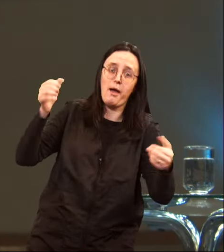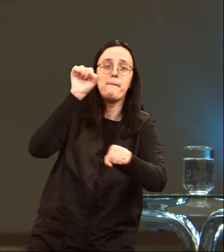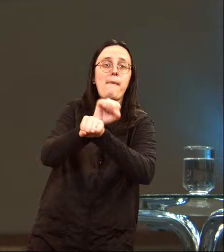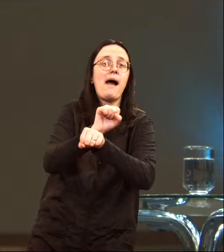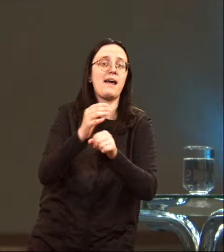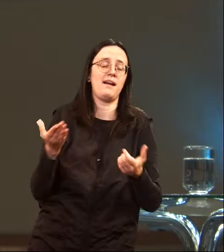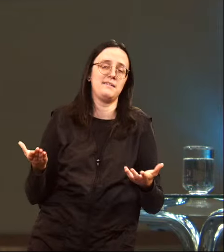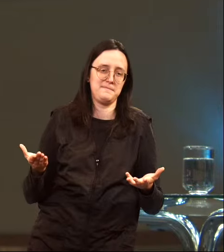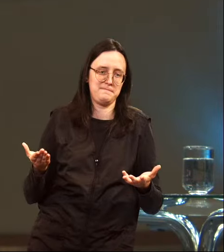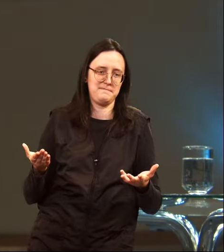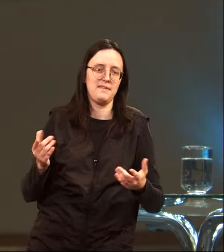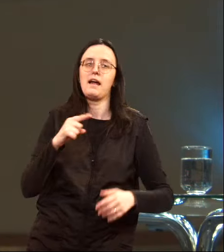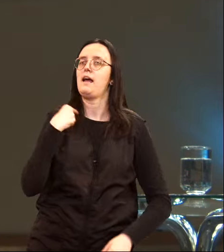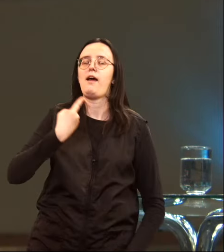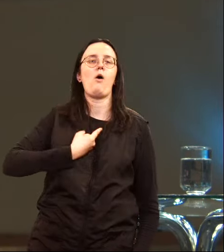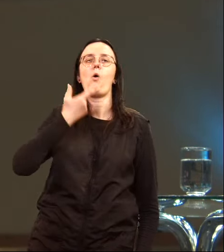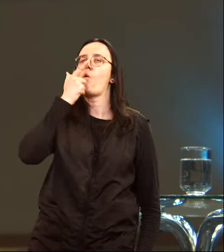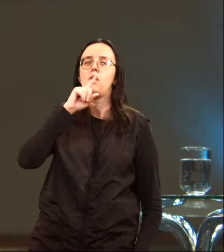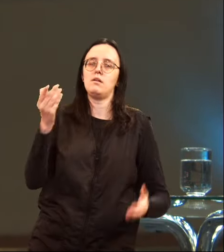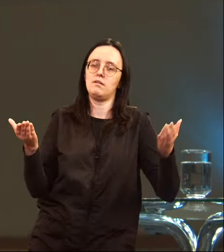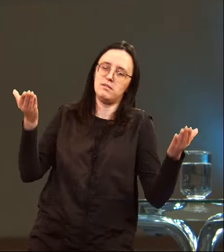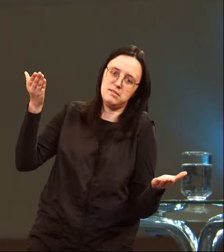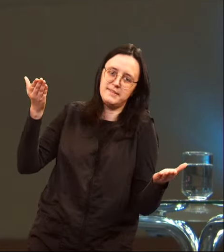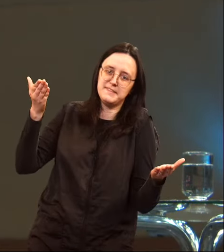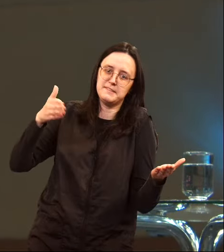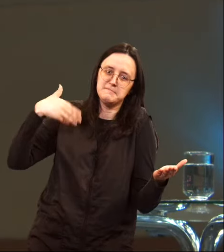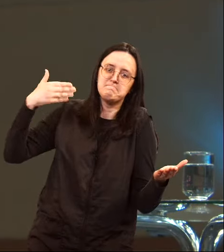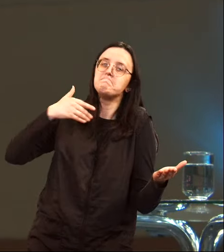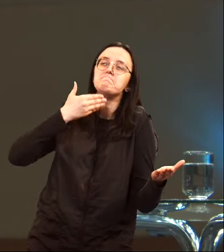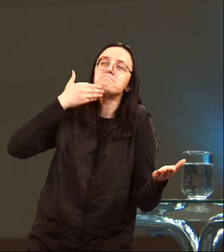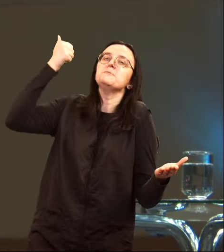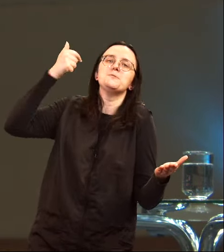paralisa, a gente não consegue seguir adiante,